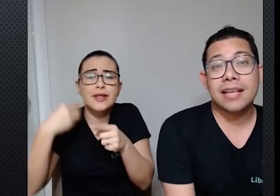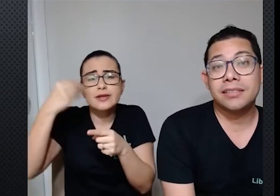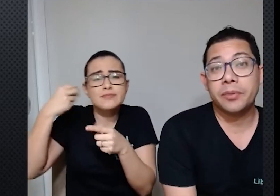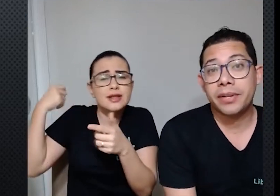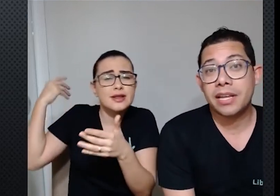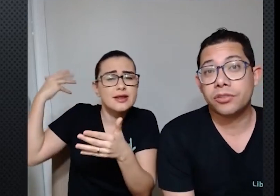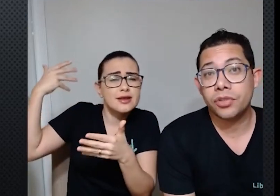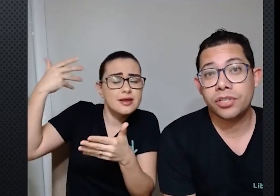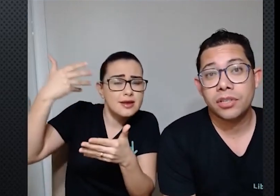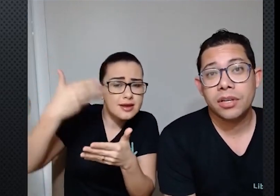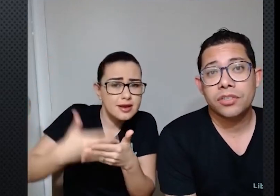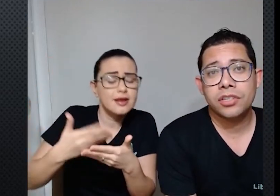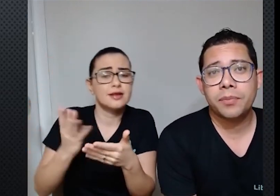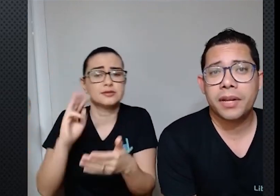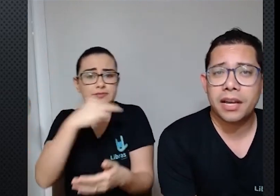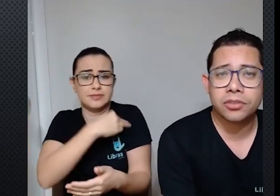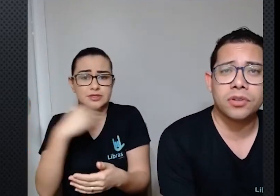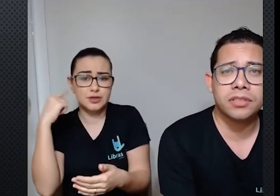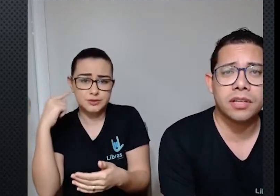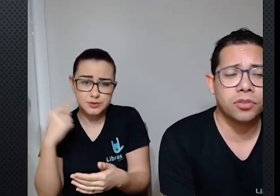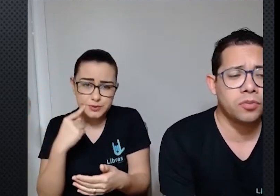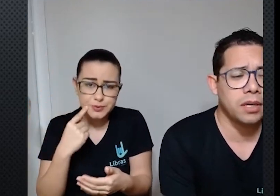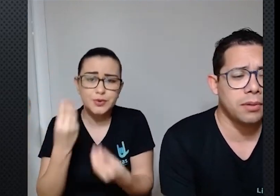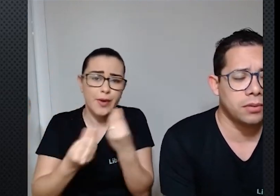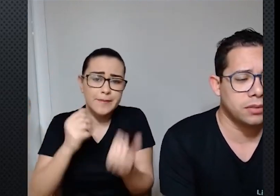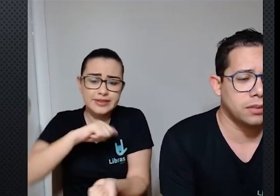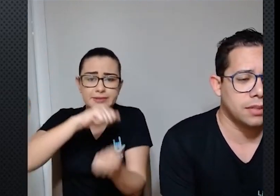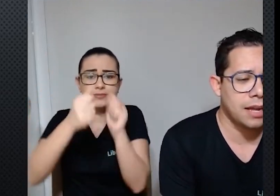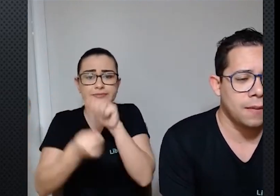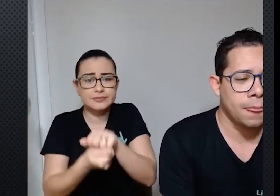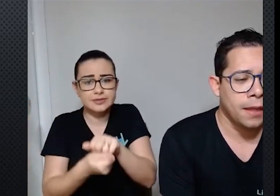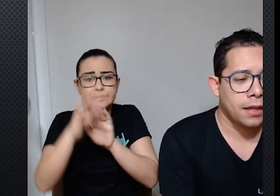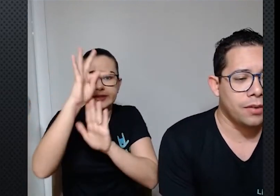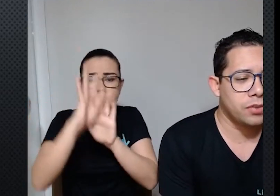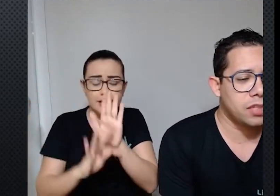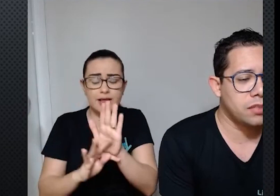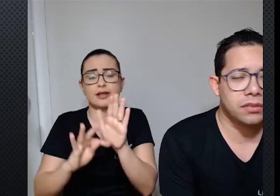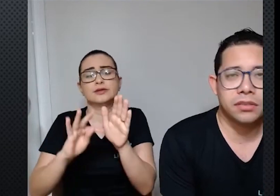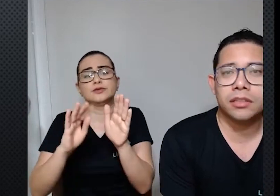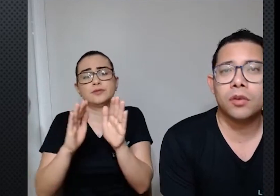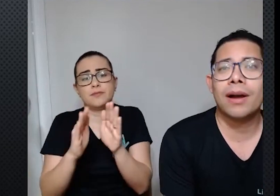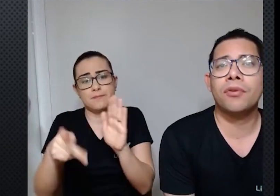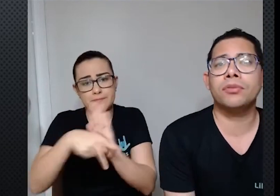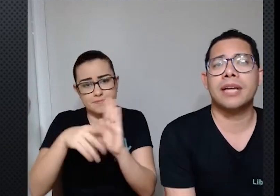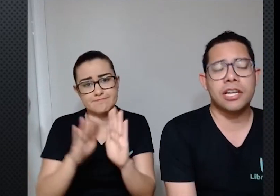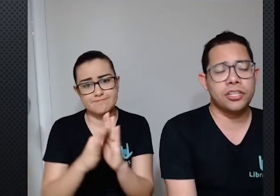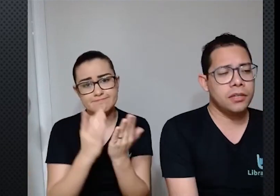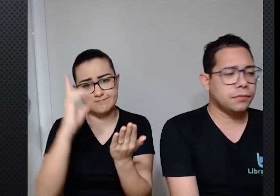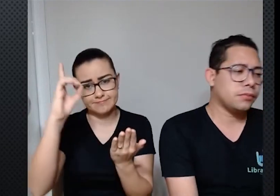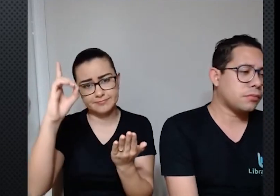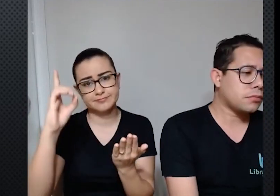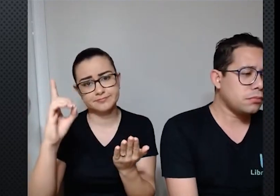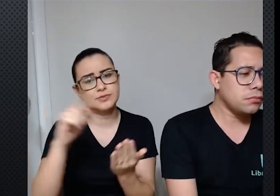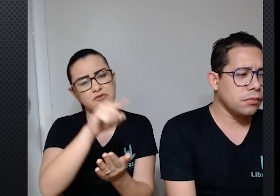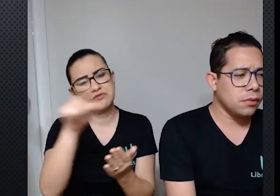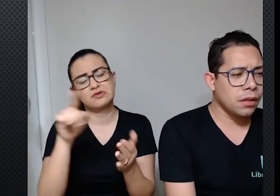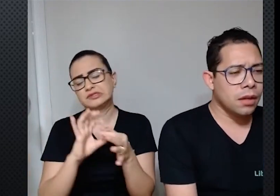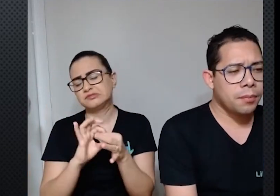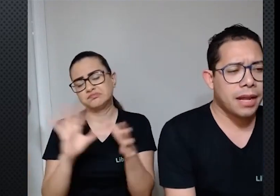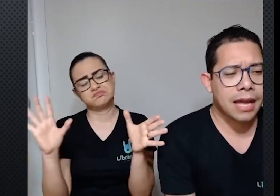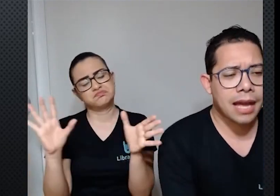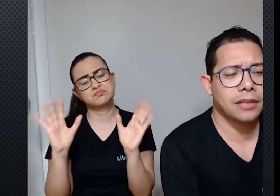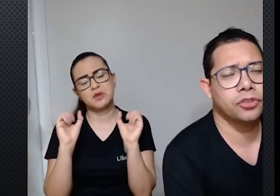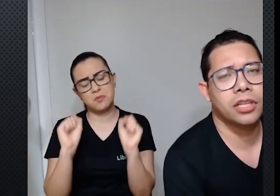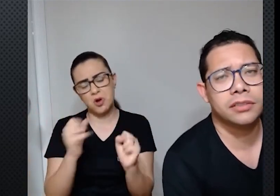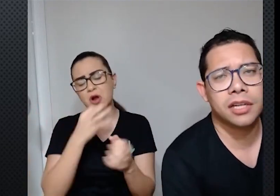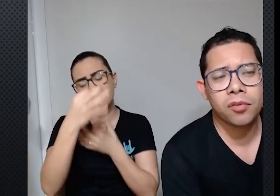e nas interpretações de pregações e textos bíblicos, tá? Então vocês sintam à vontade